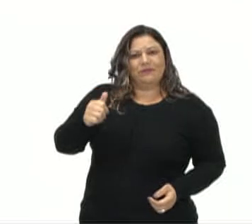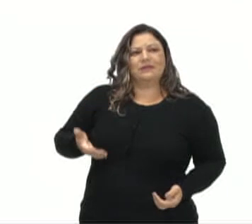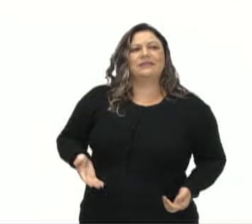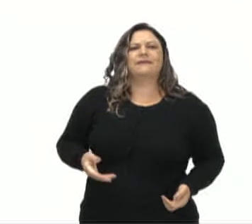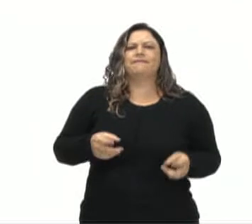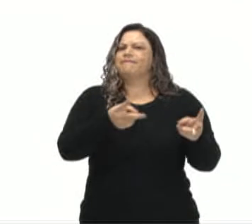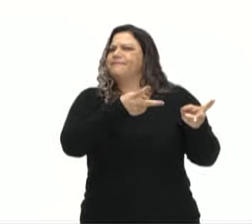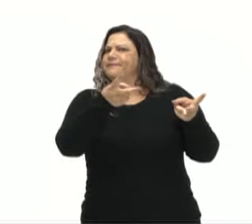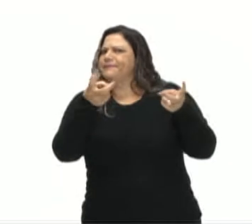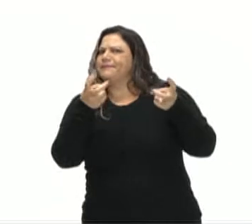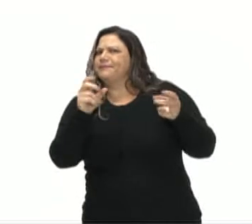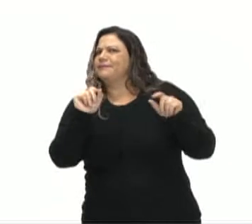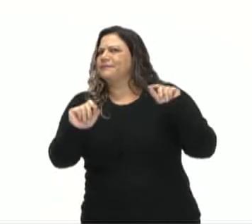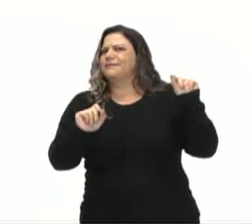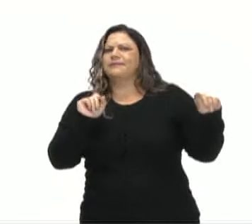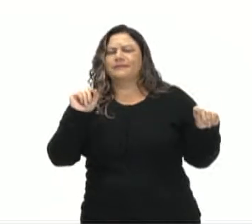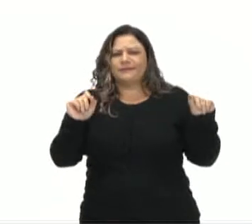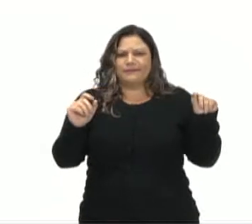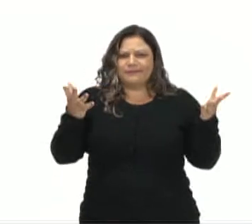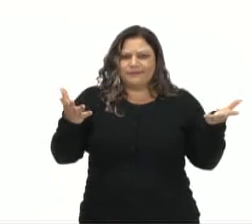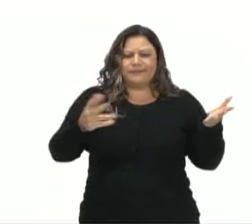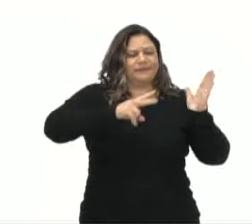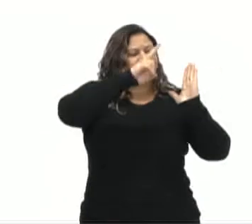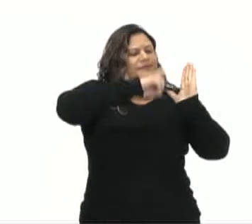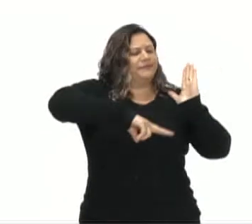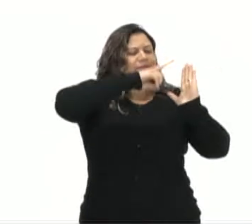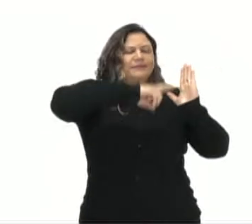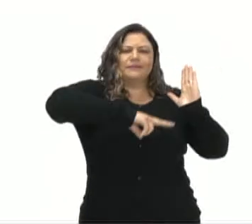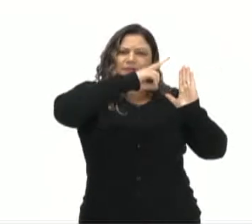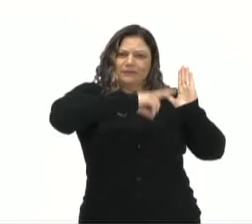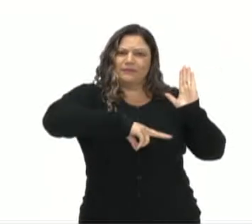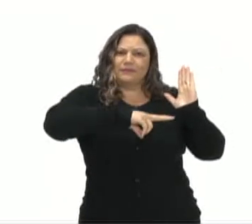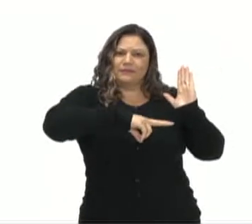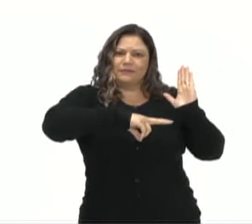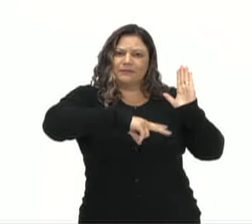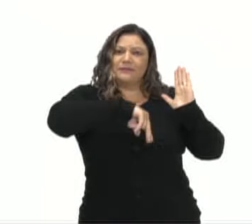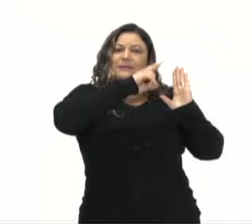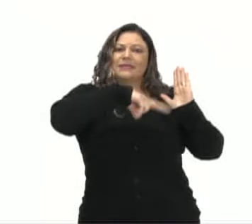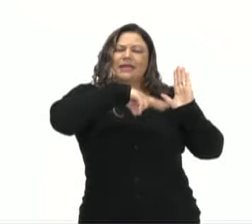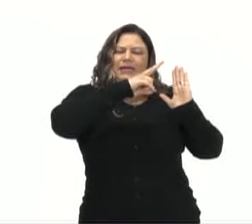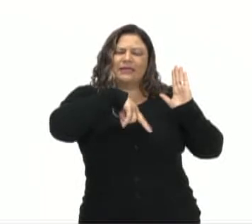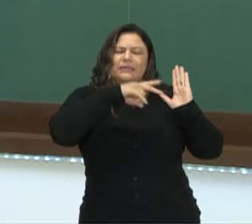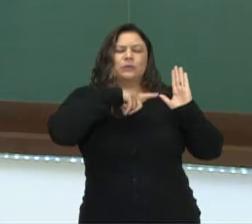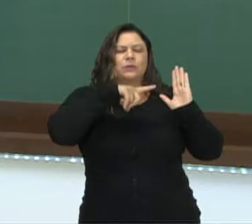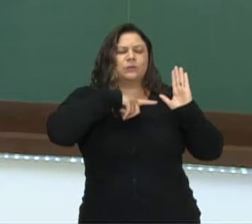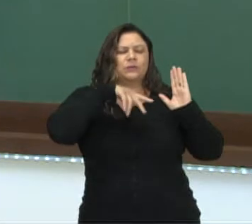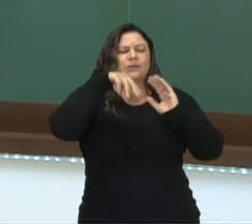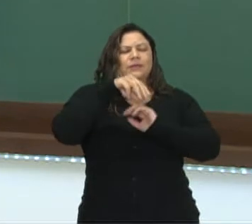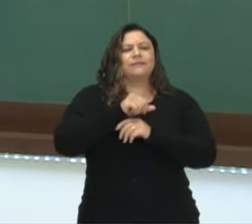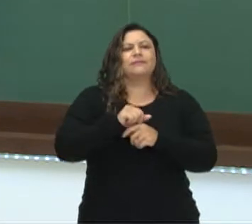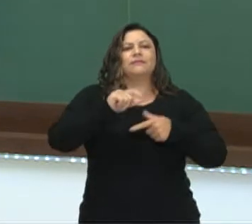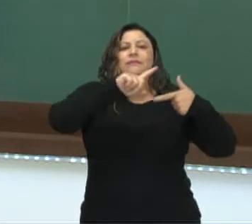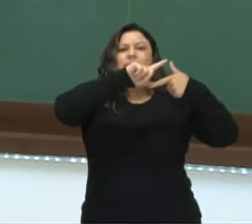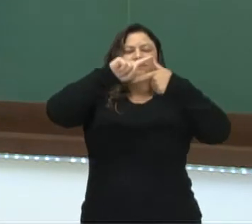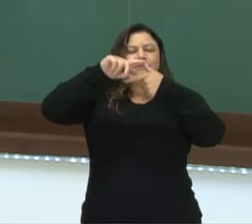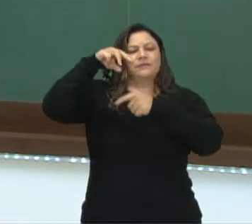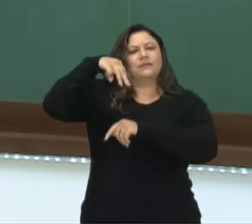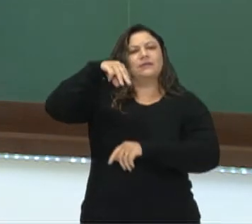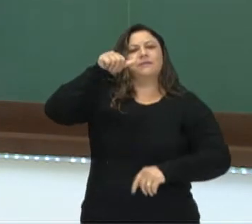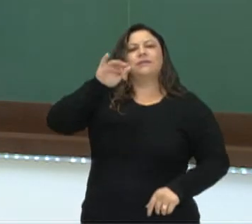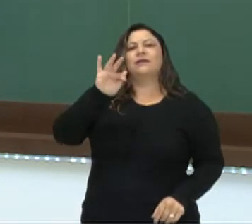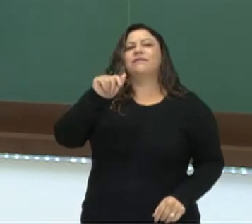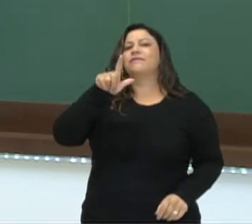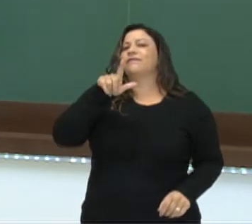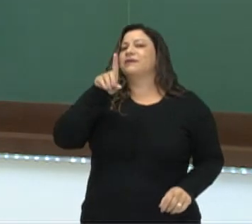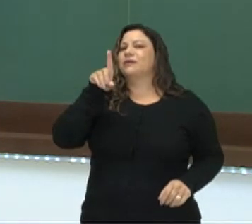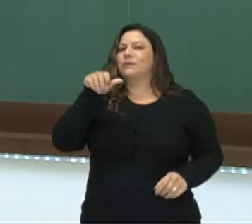Vejam bem, fazendo a leitura, Temos aqui Mafalda, a